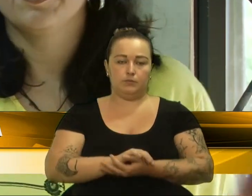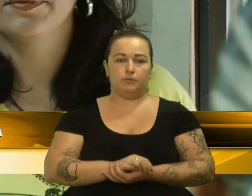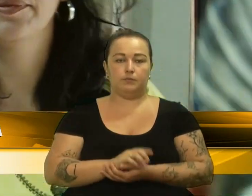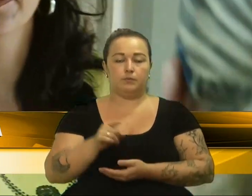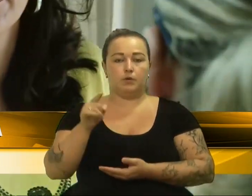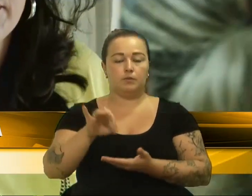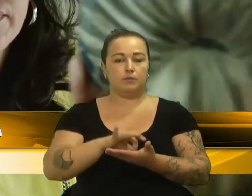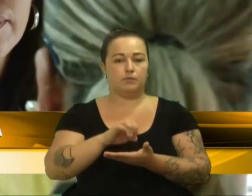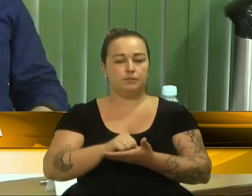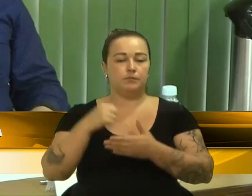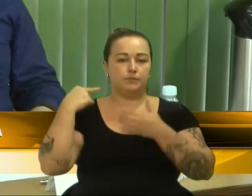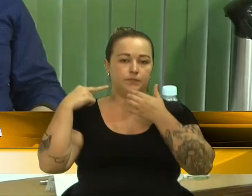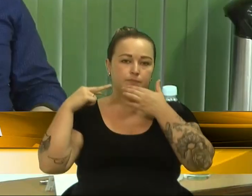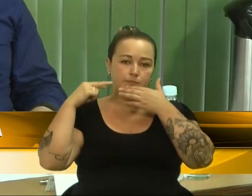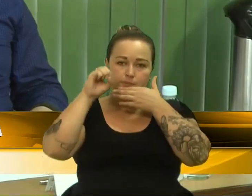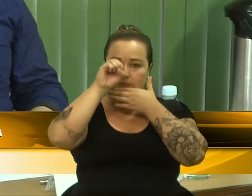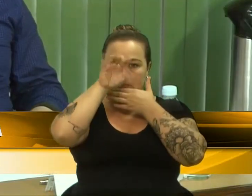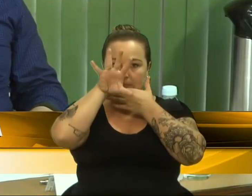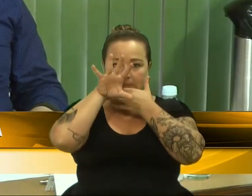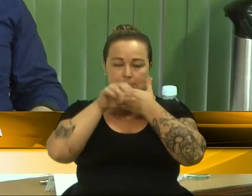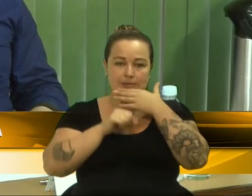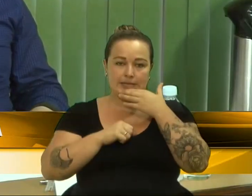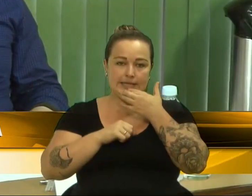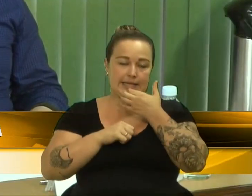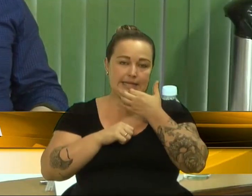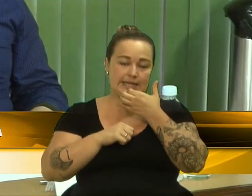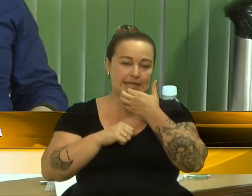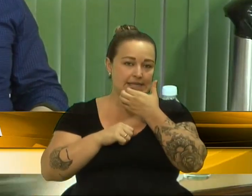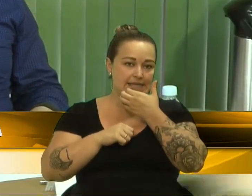Próximo inscrito, vereador Elisandro Fiuza, com a palavra.